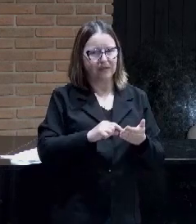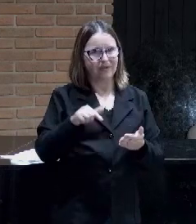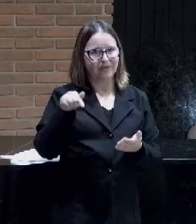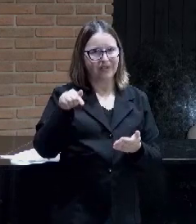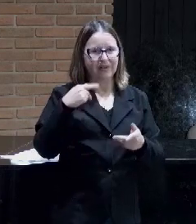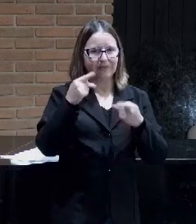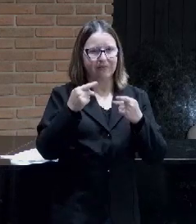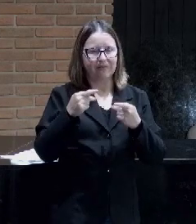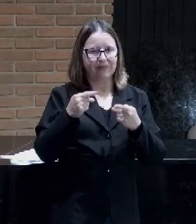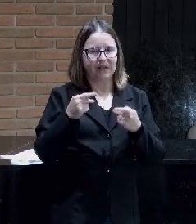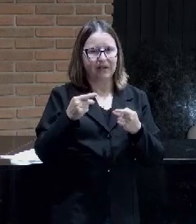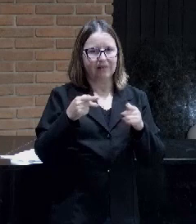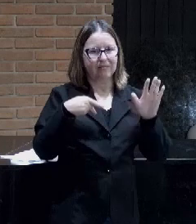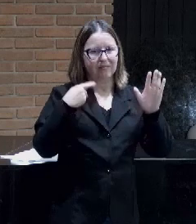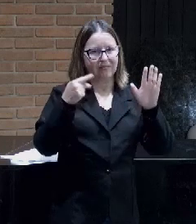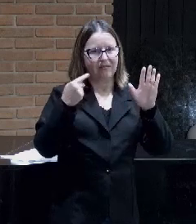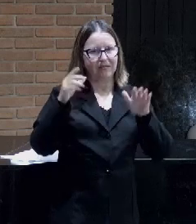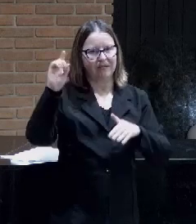votos.